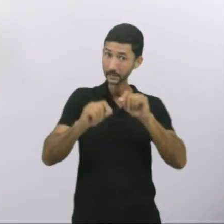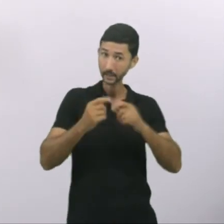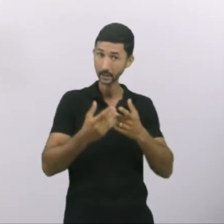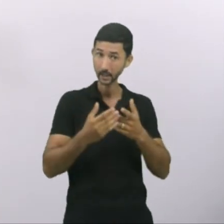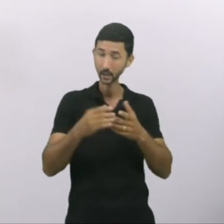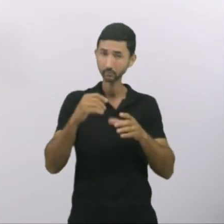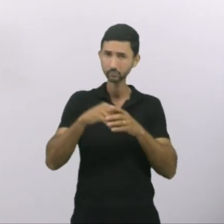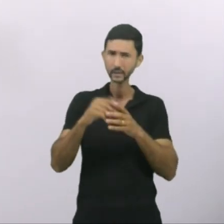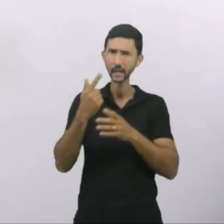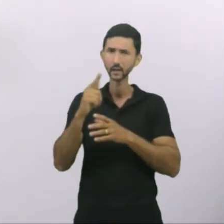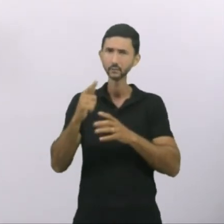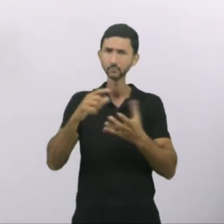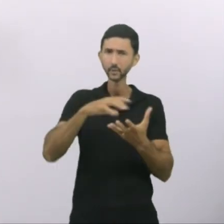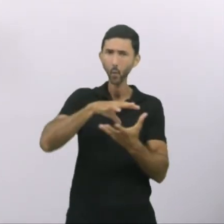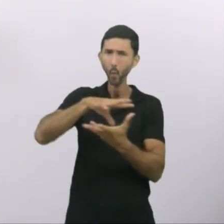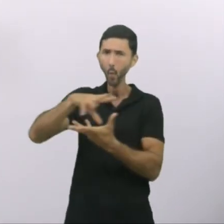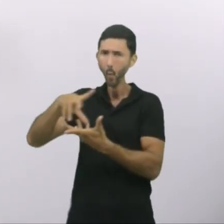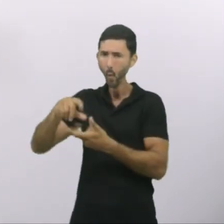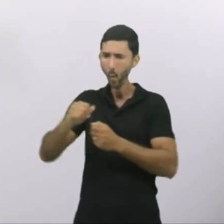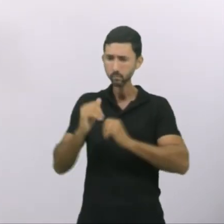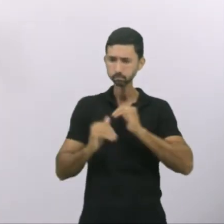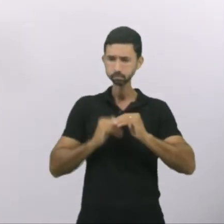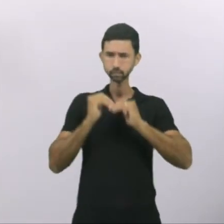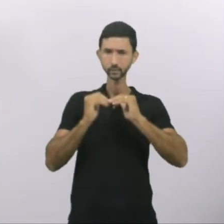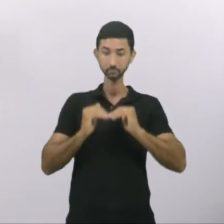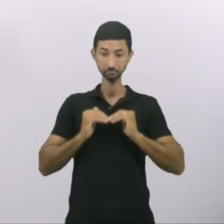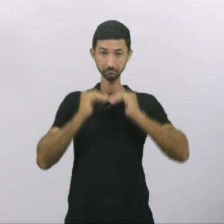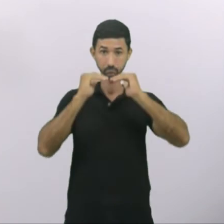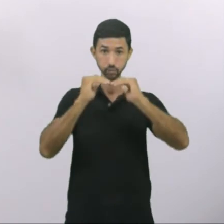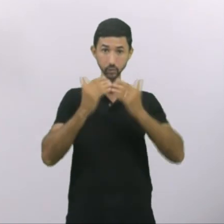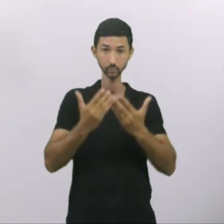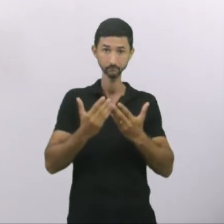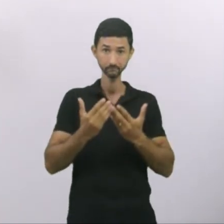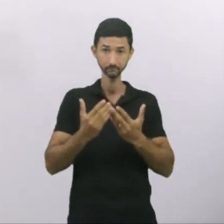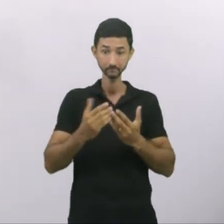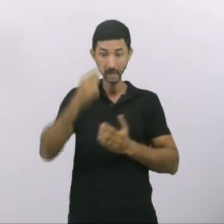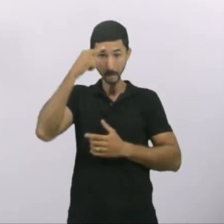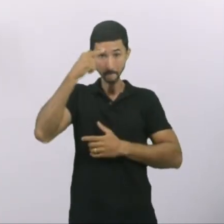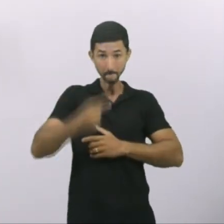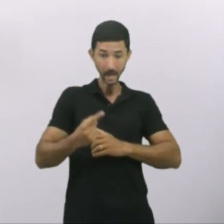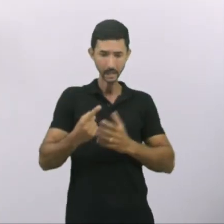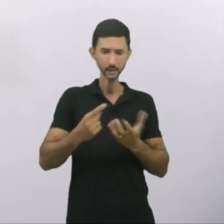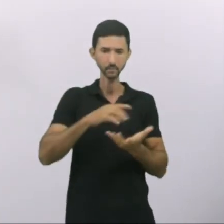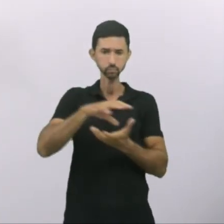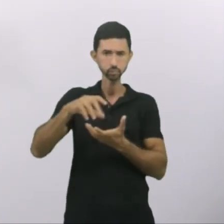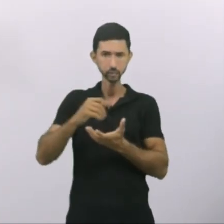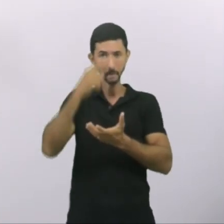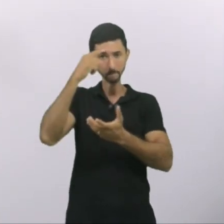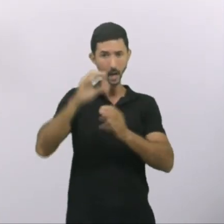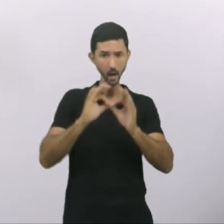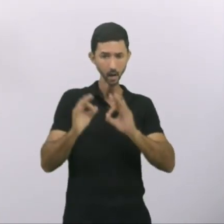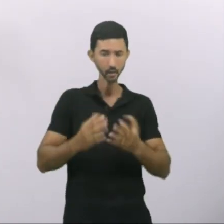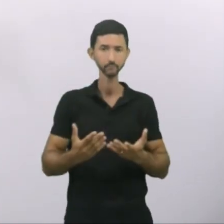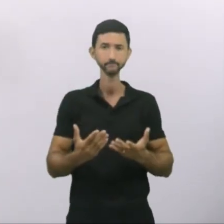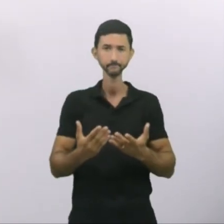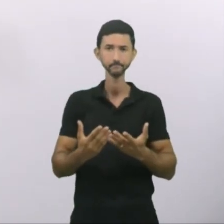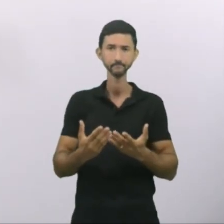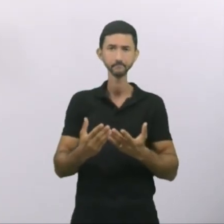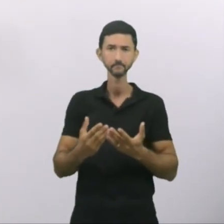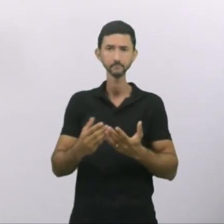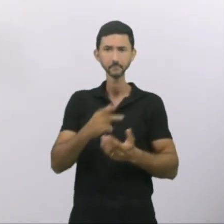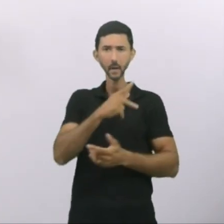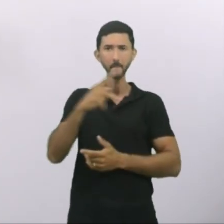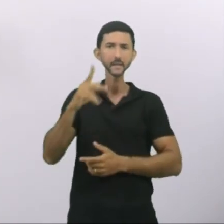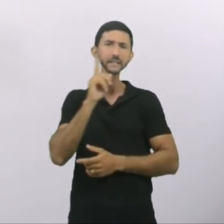da geografia de globalitarismo. É um autoritarismo na globalização. O Donald Trump